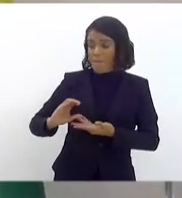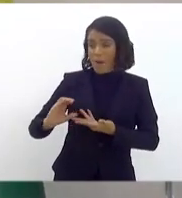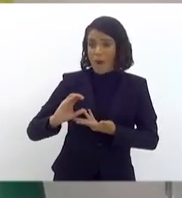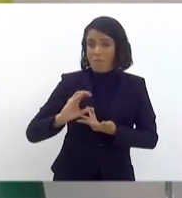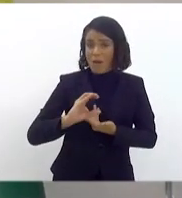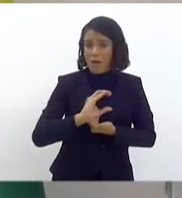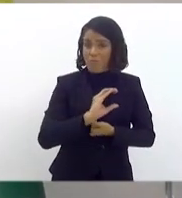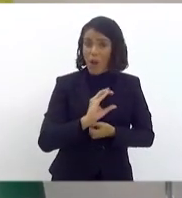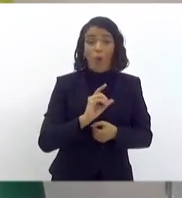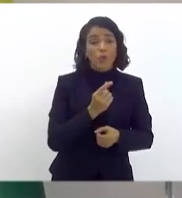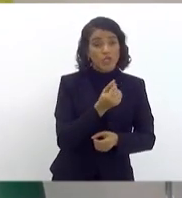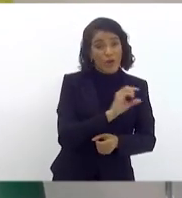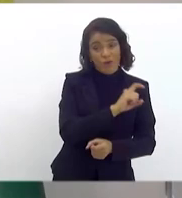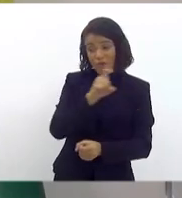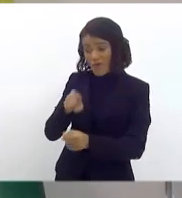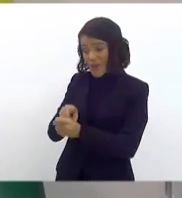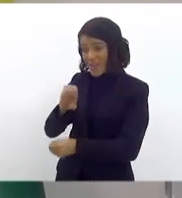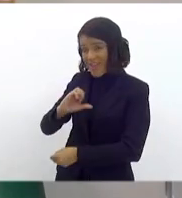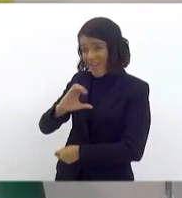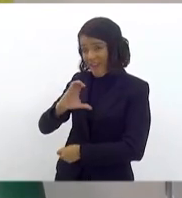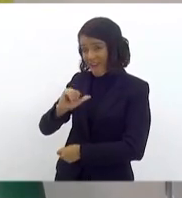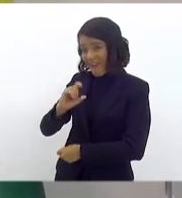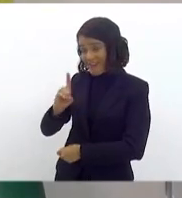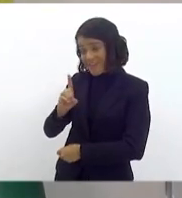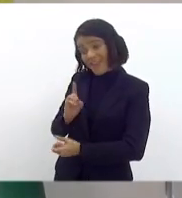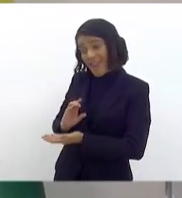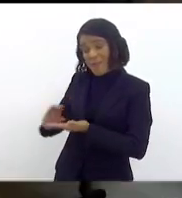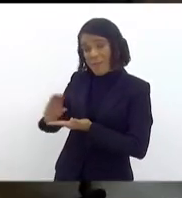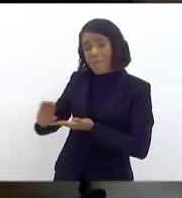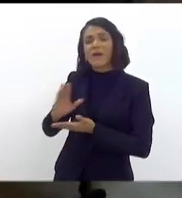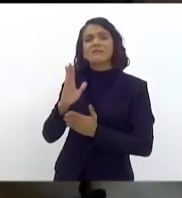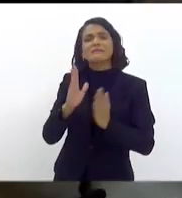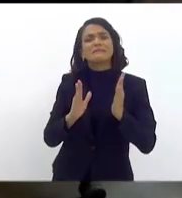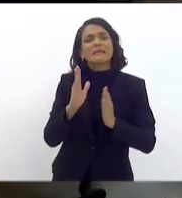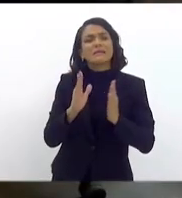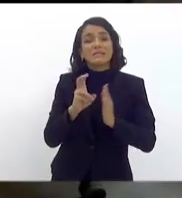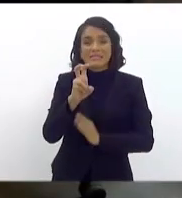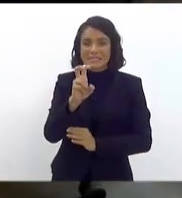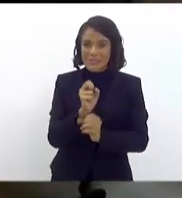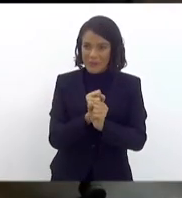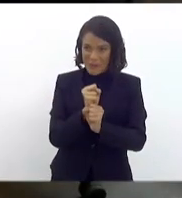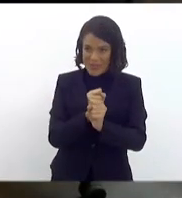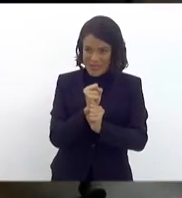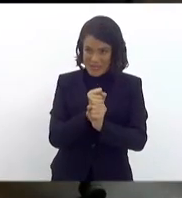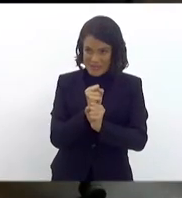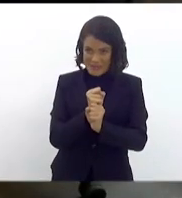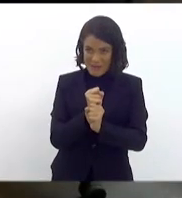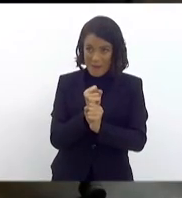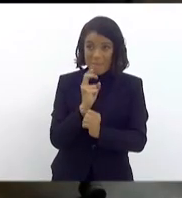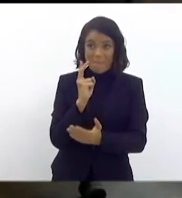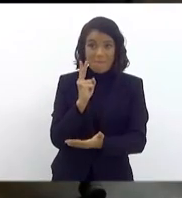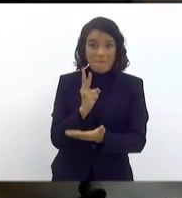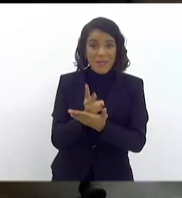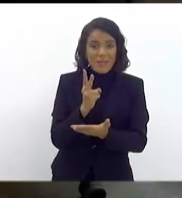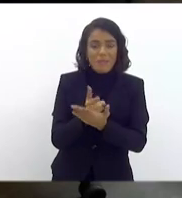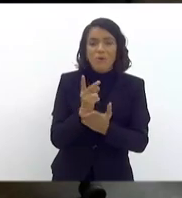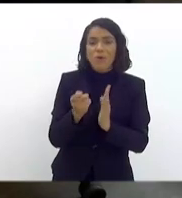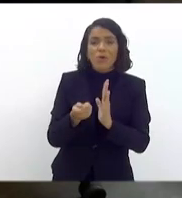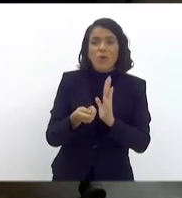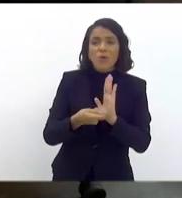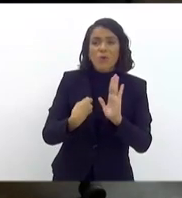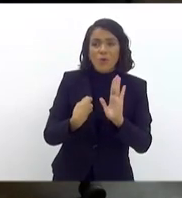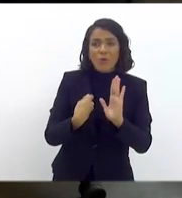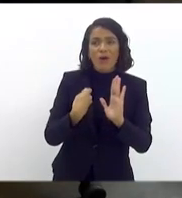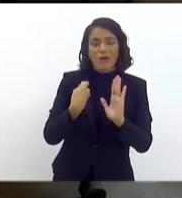para o ECAD e ele redistribui. É isso que está dizendo aqui. Depois de quanto tempo, deputado? Não, mas ele está falando dentro da mesma rúbrica. O que eu queria que